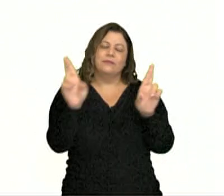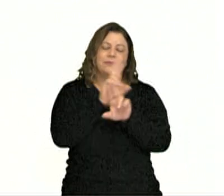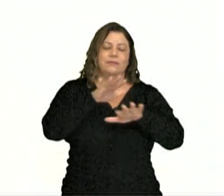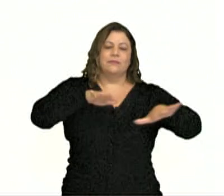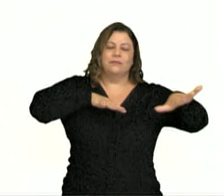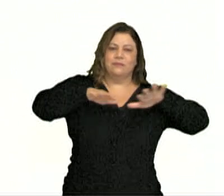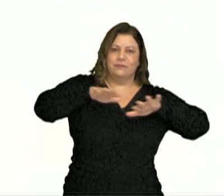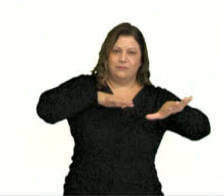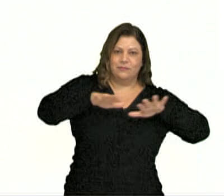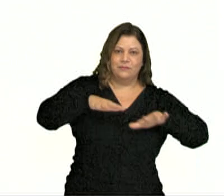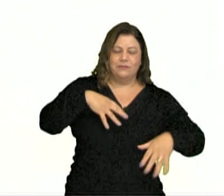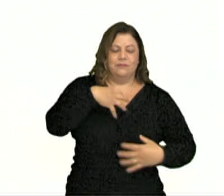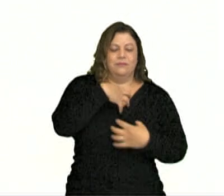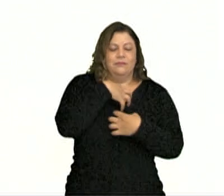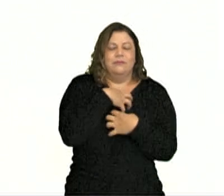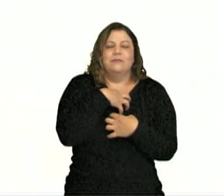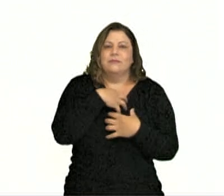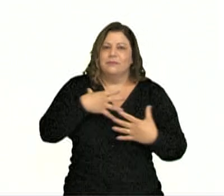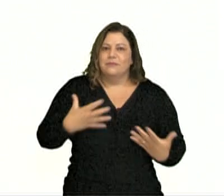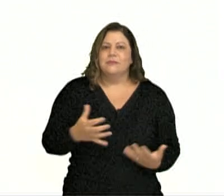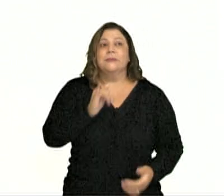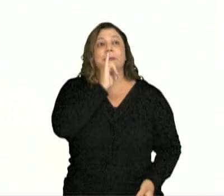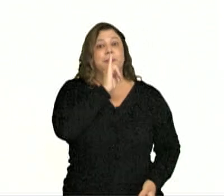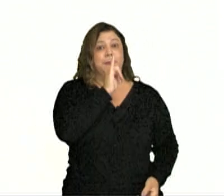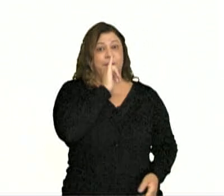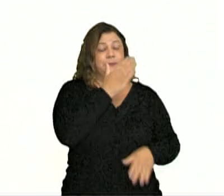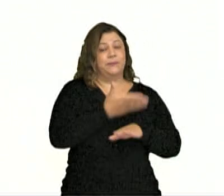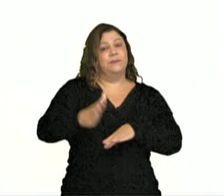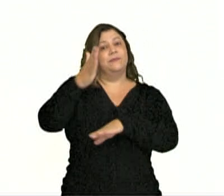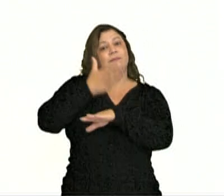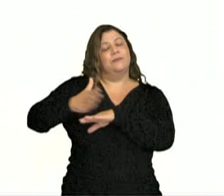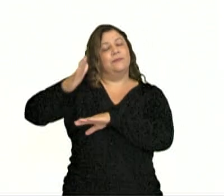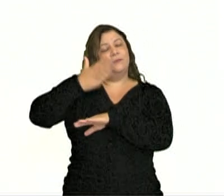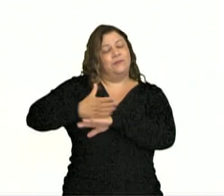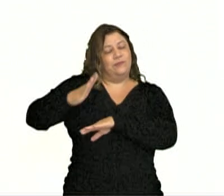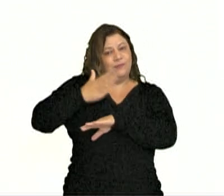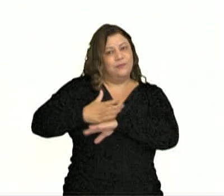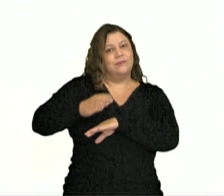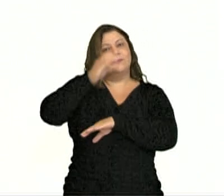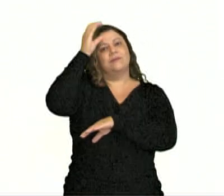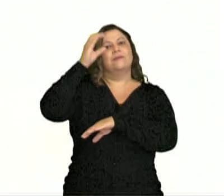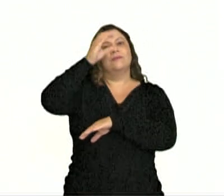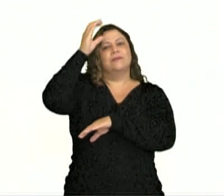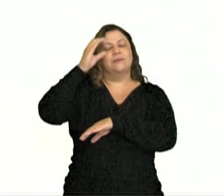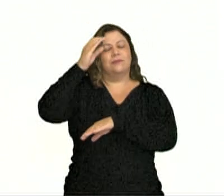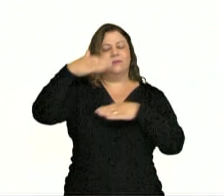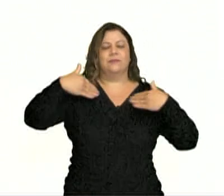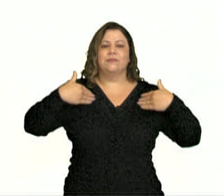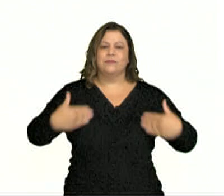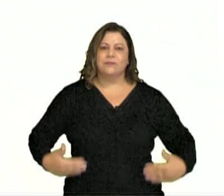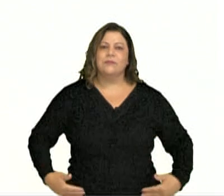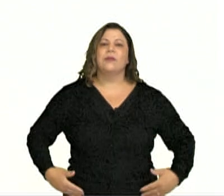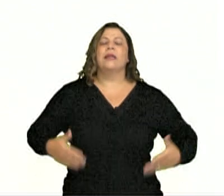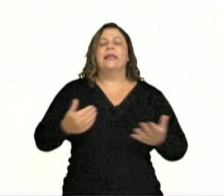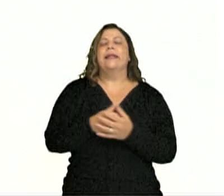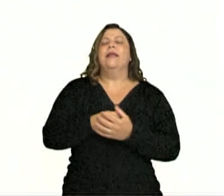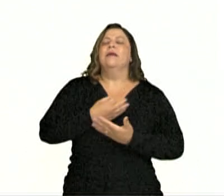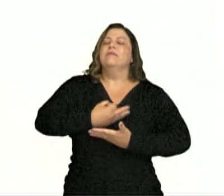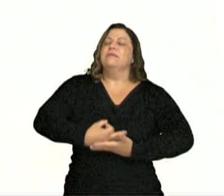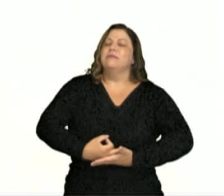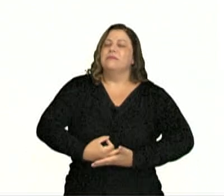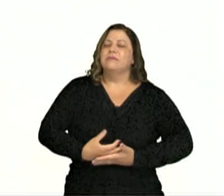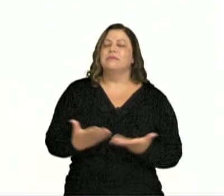e sentidos. Alguns exemplos das práticas de conscientização corporal: meditação,